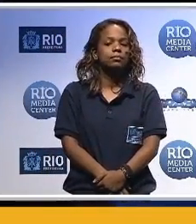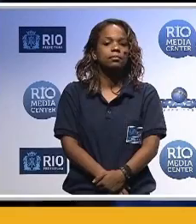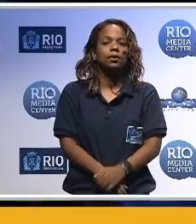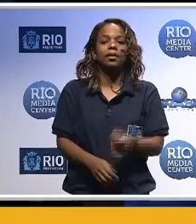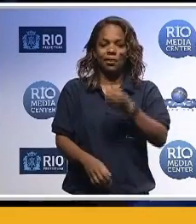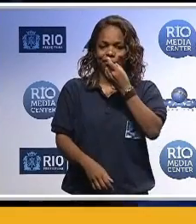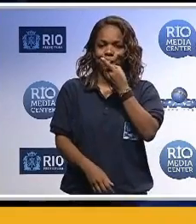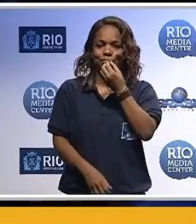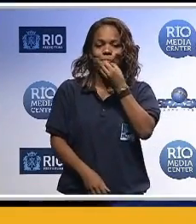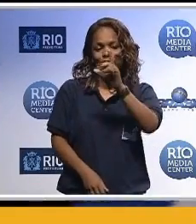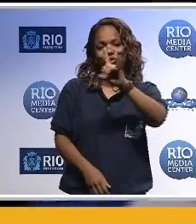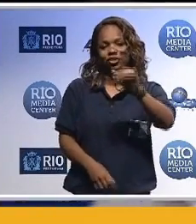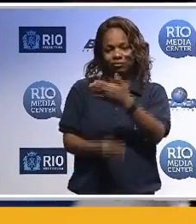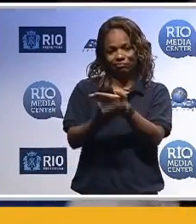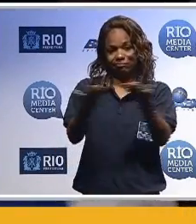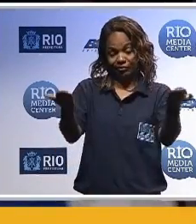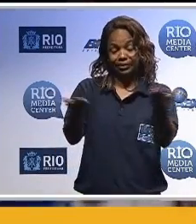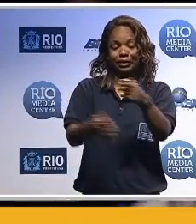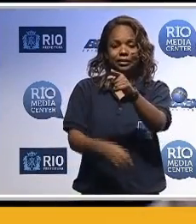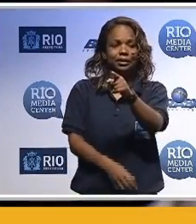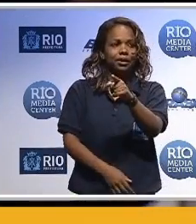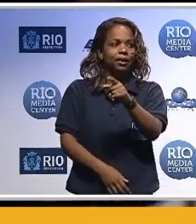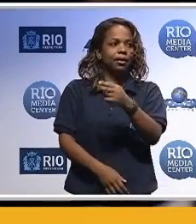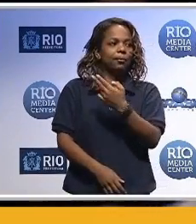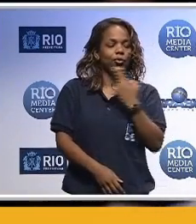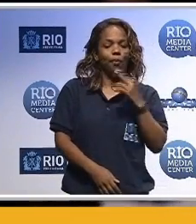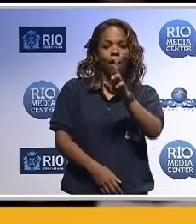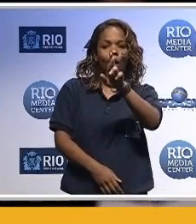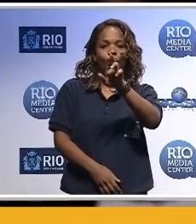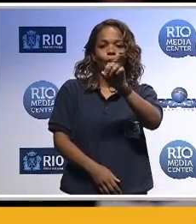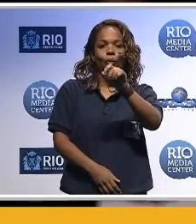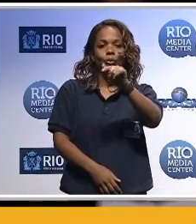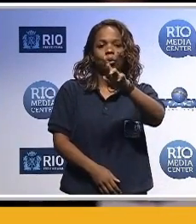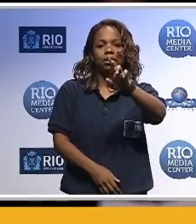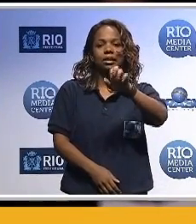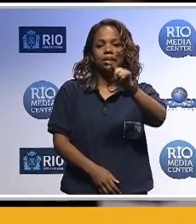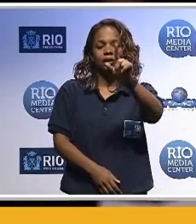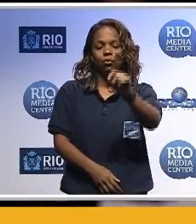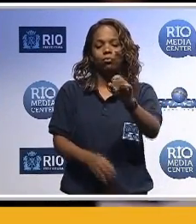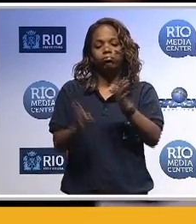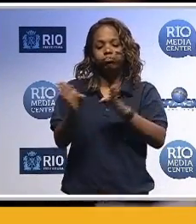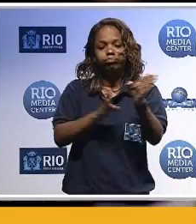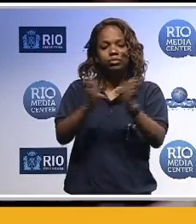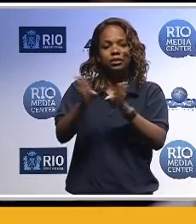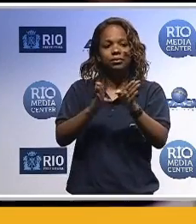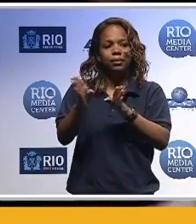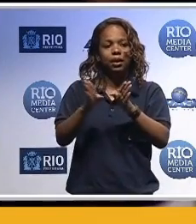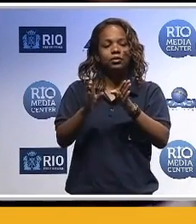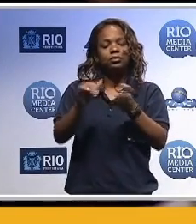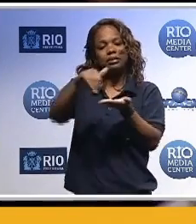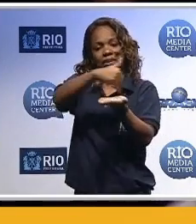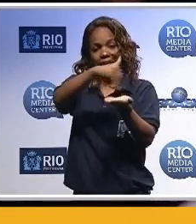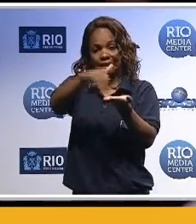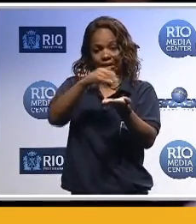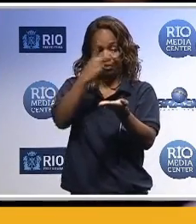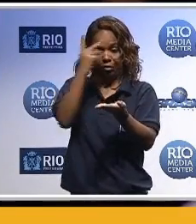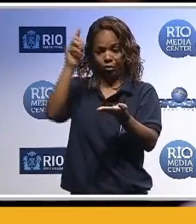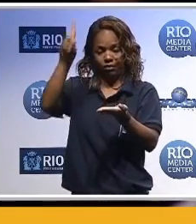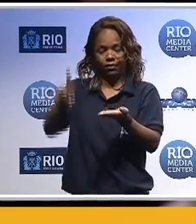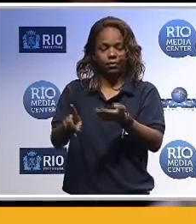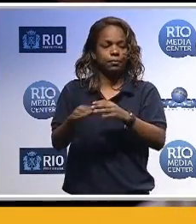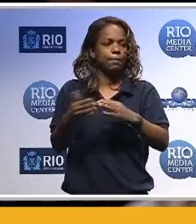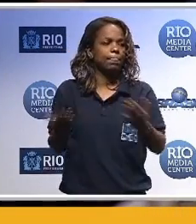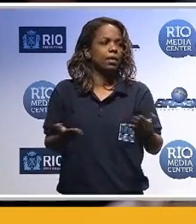Bom dia a todos e todas. Rodrigo, eu sou coordenador-geral de acessibilidade na Secretaria da Pessoa com Deficiência. Esse